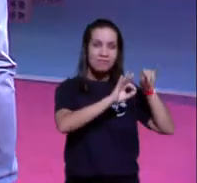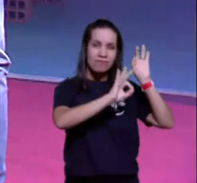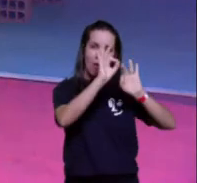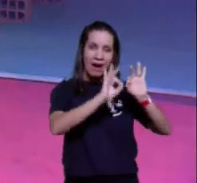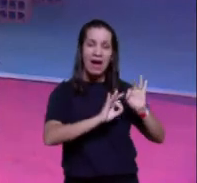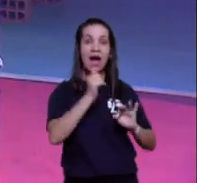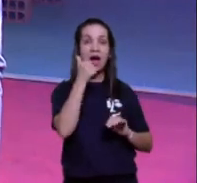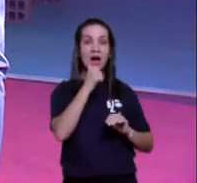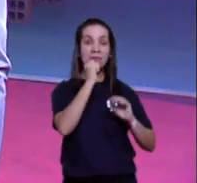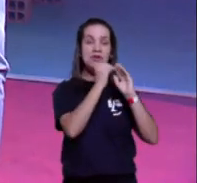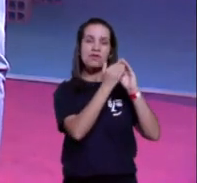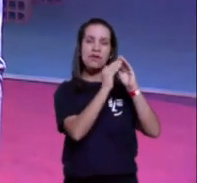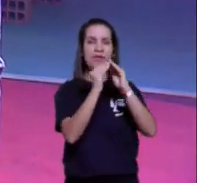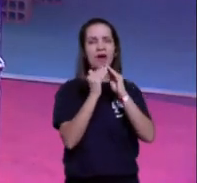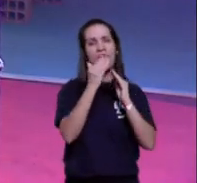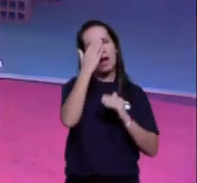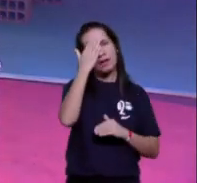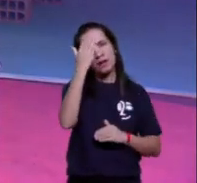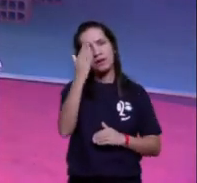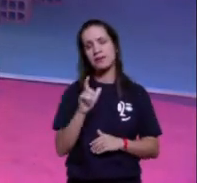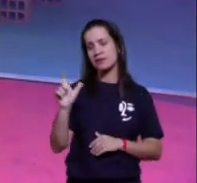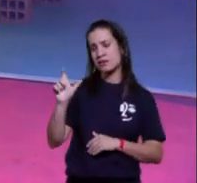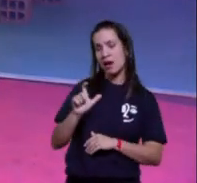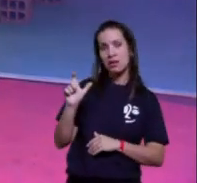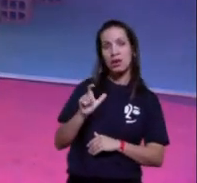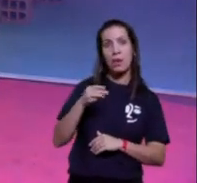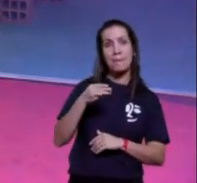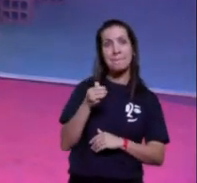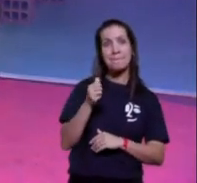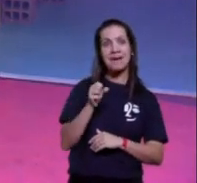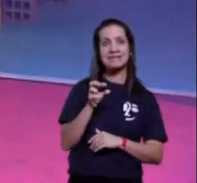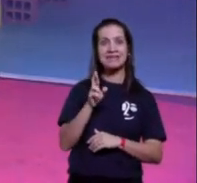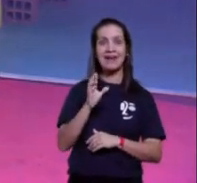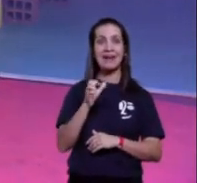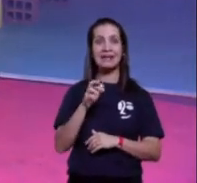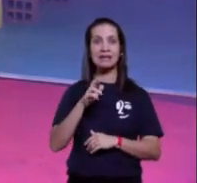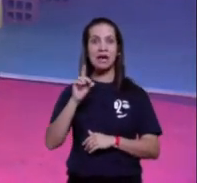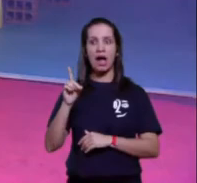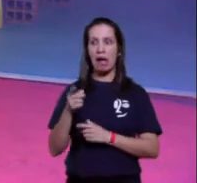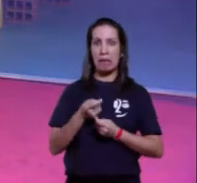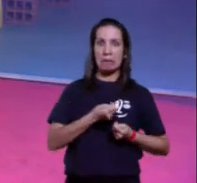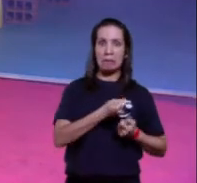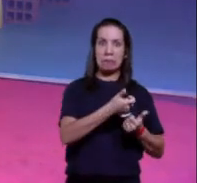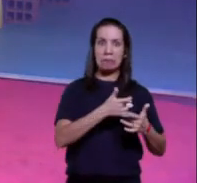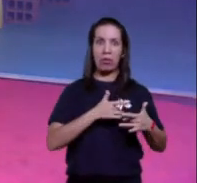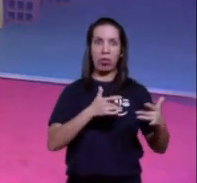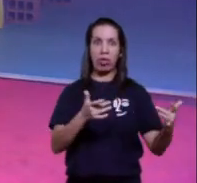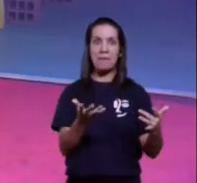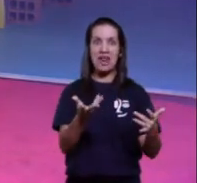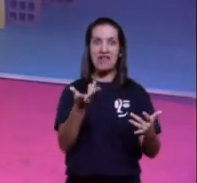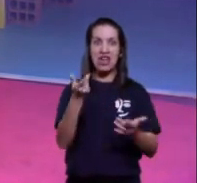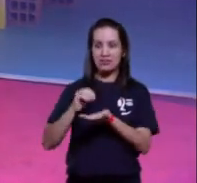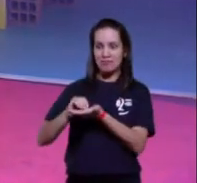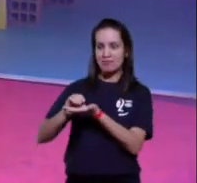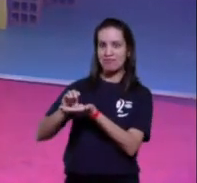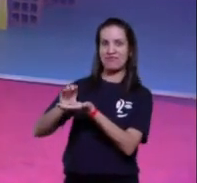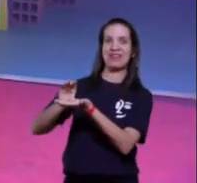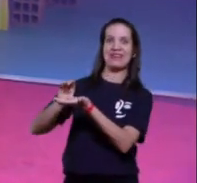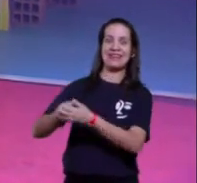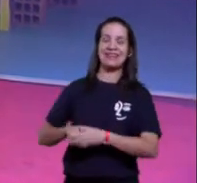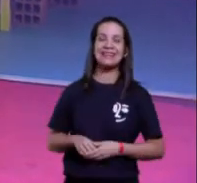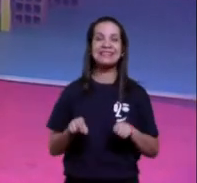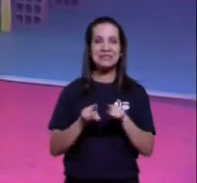da Favela, a gente agradece a Mastercard por essa doação maravilhosa, né? A